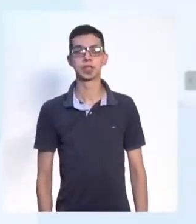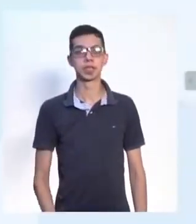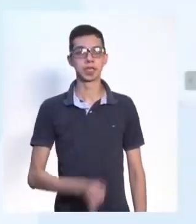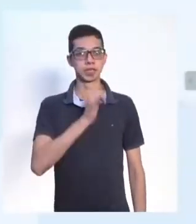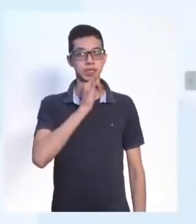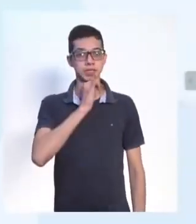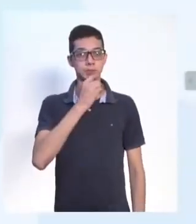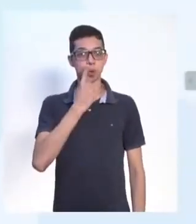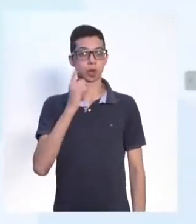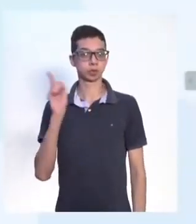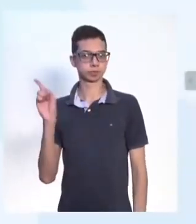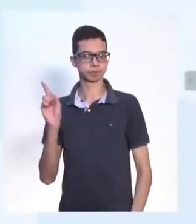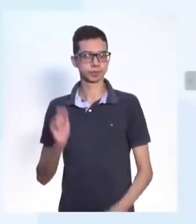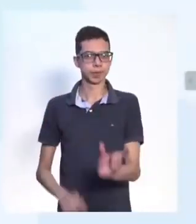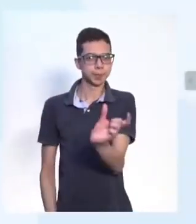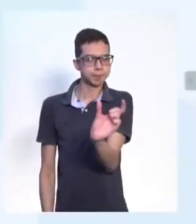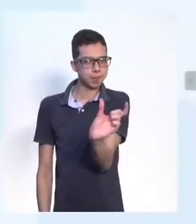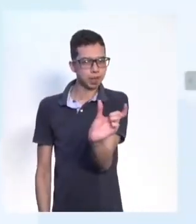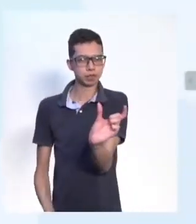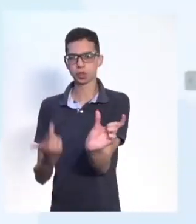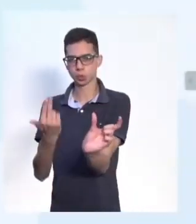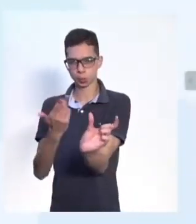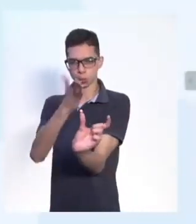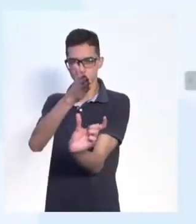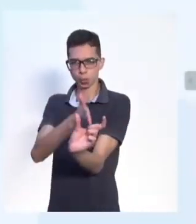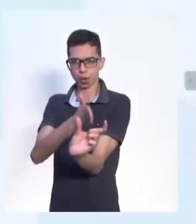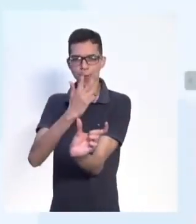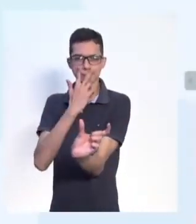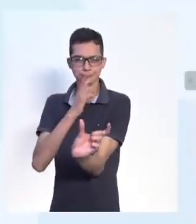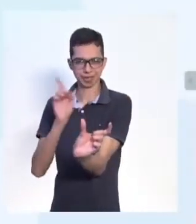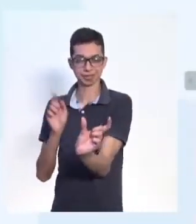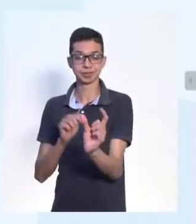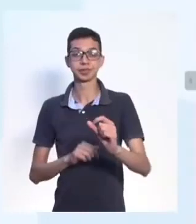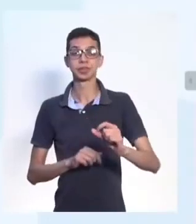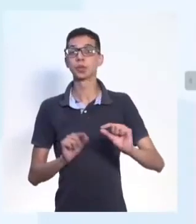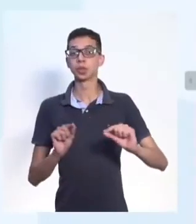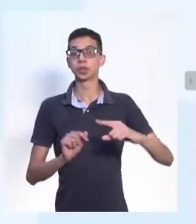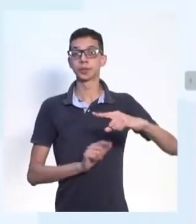essa peça aí do tabuleiro. 1/3 e uma